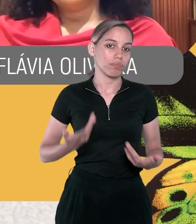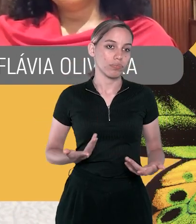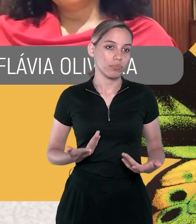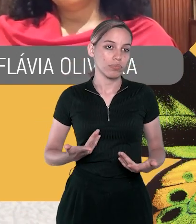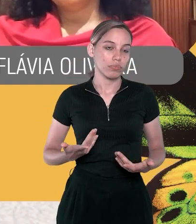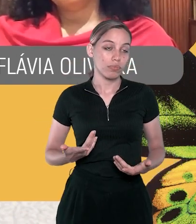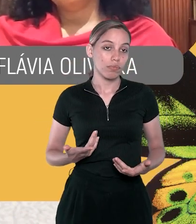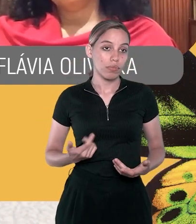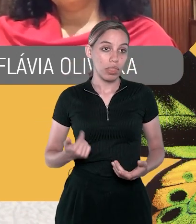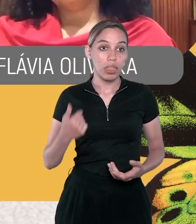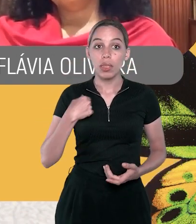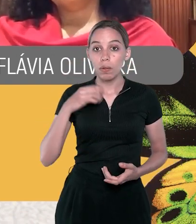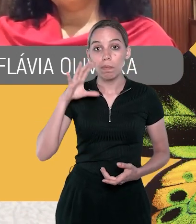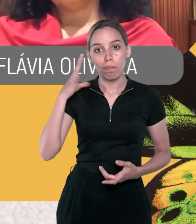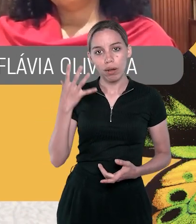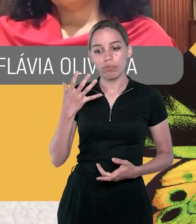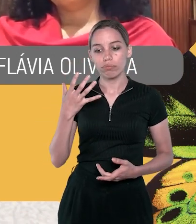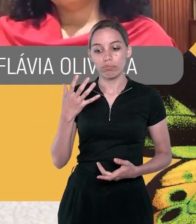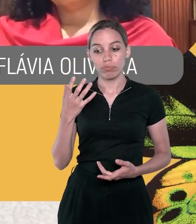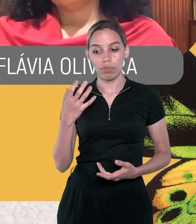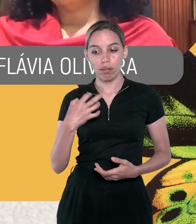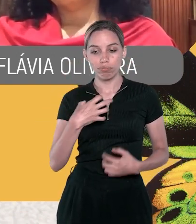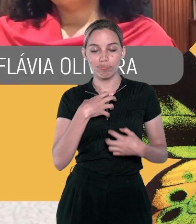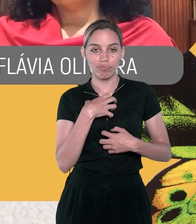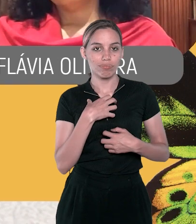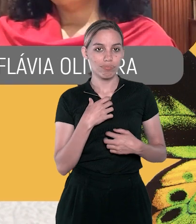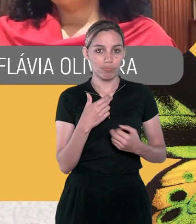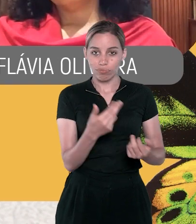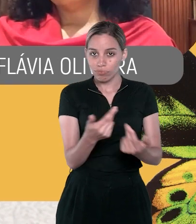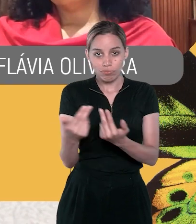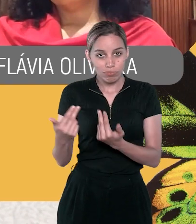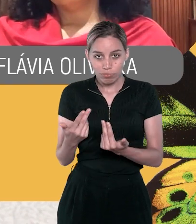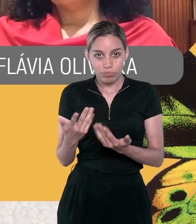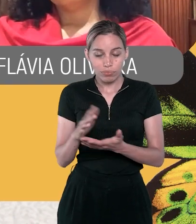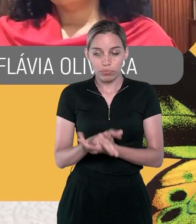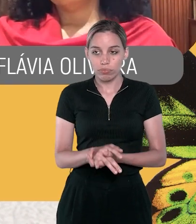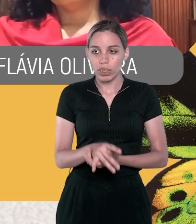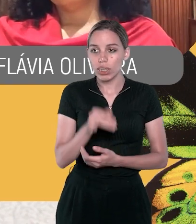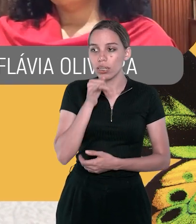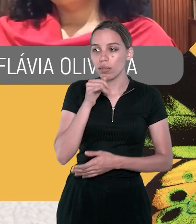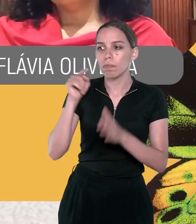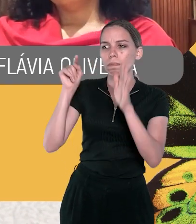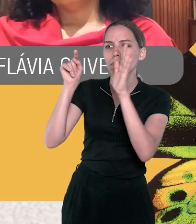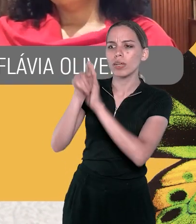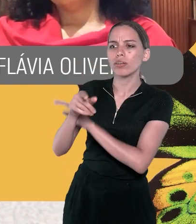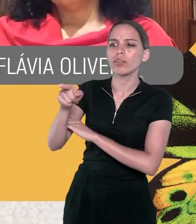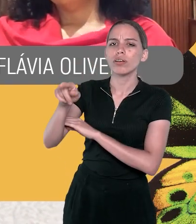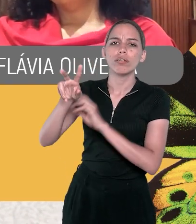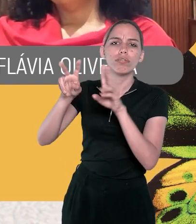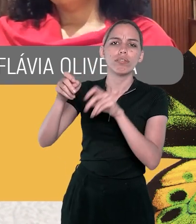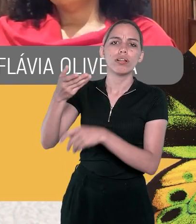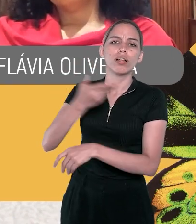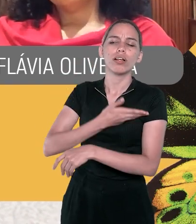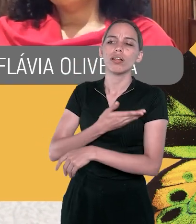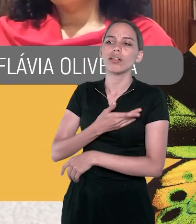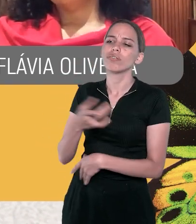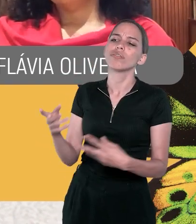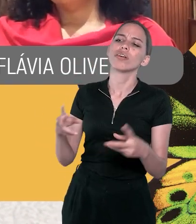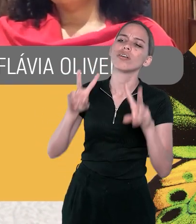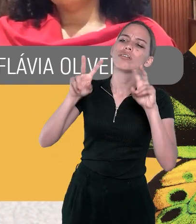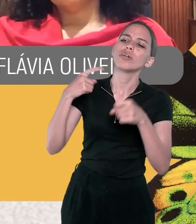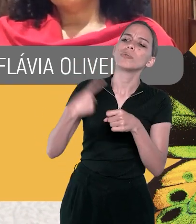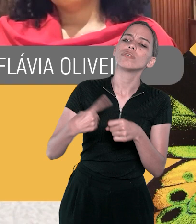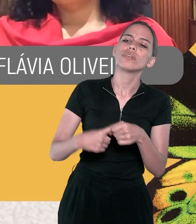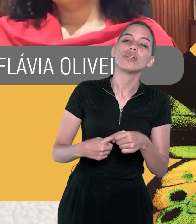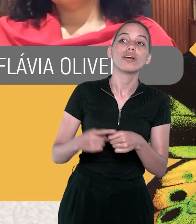mesmo que eu tenho. Né? Quer dizer, quando eu converso com meus amigos negros, eles sabem muito mais da cidade do que eu. E de qualquer